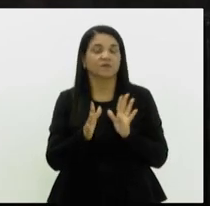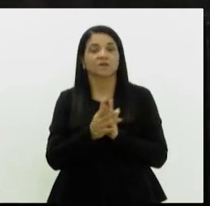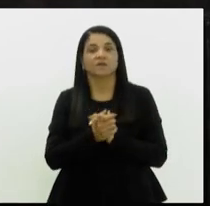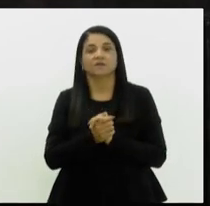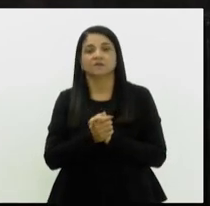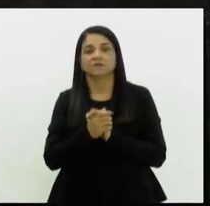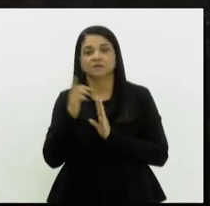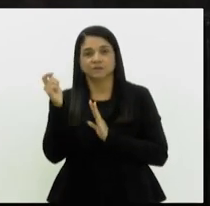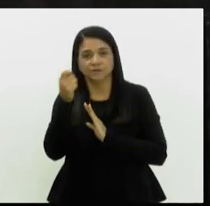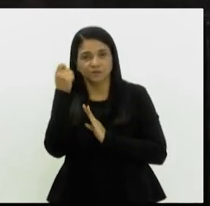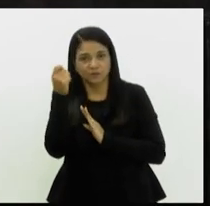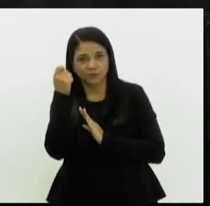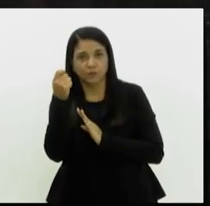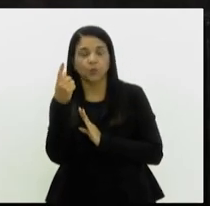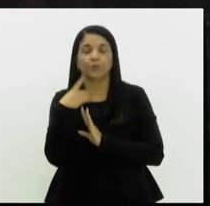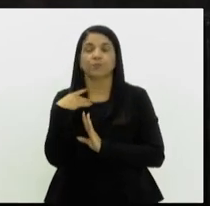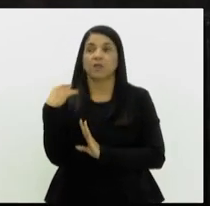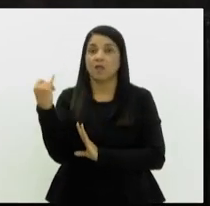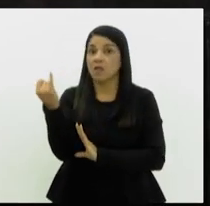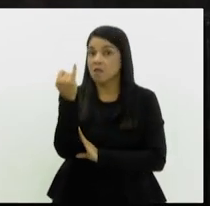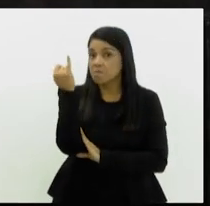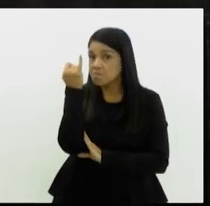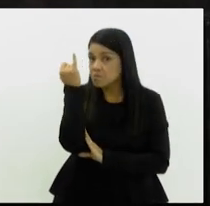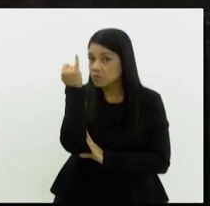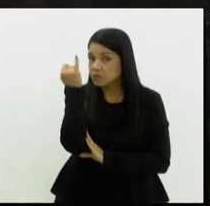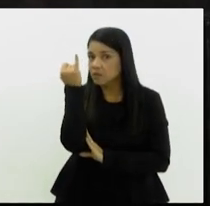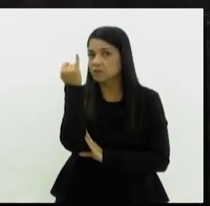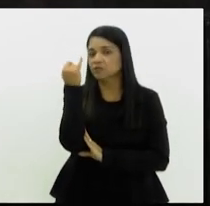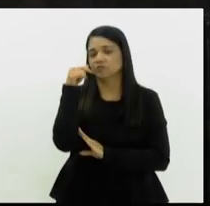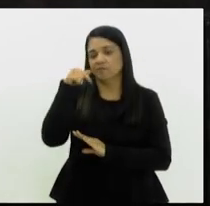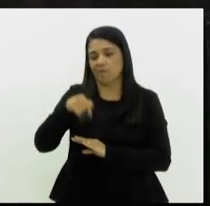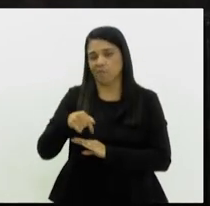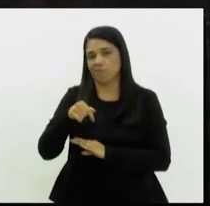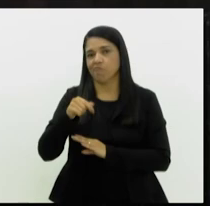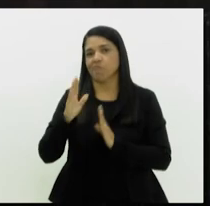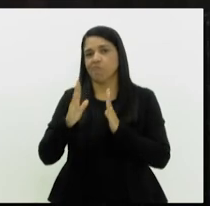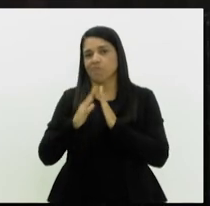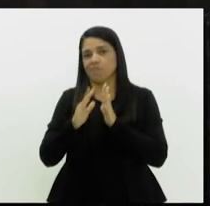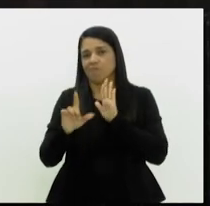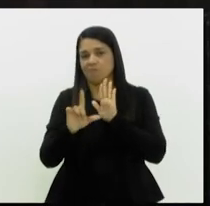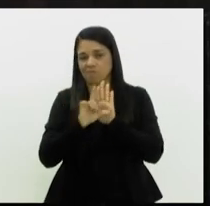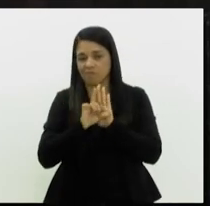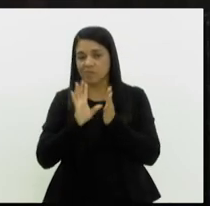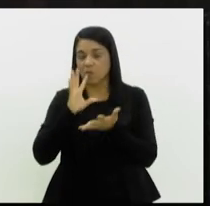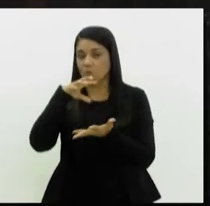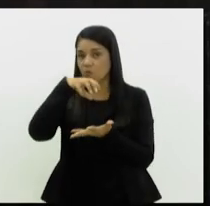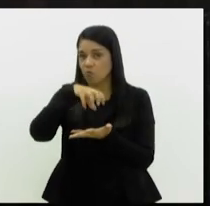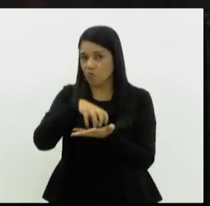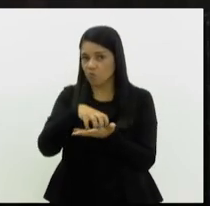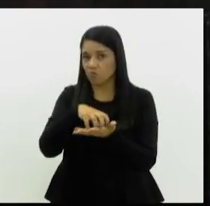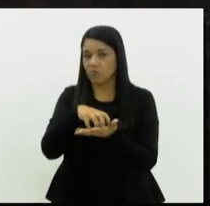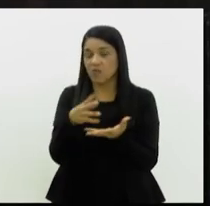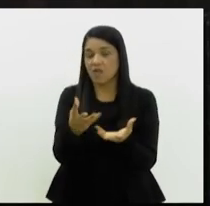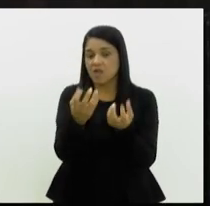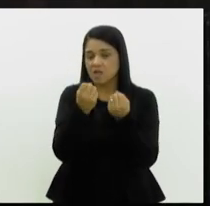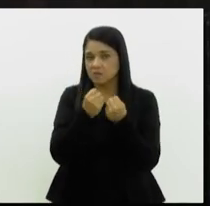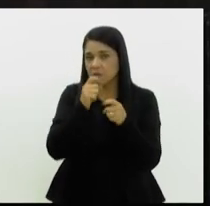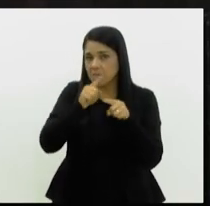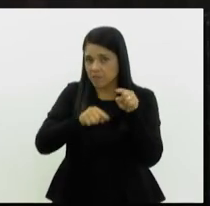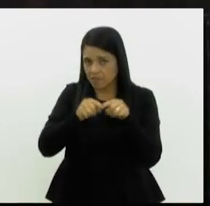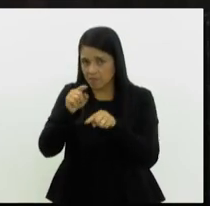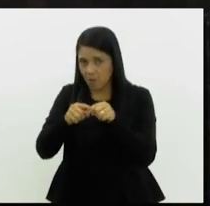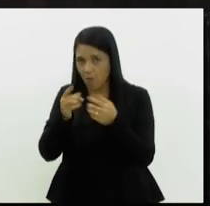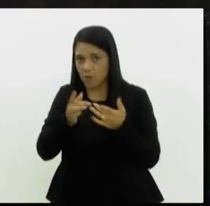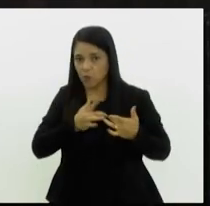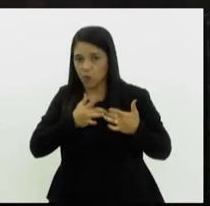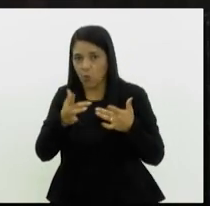colocar que é importante essa casa também ser um ponto de arrecadação e que a gente possa colocar no orçamento, assim como a